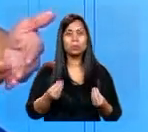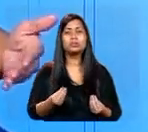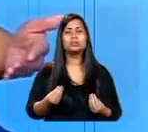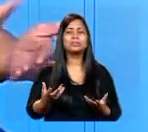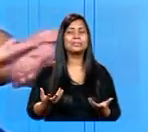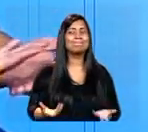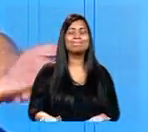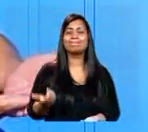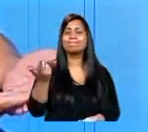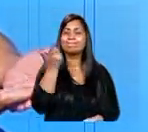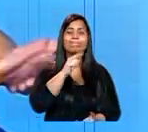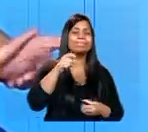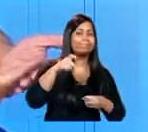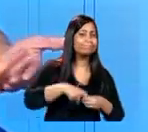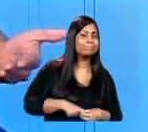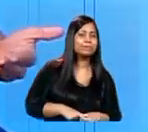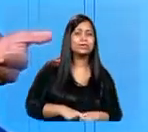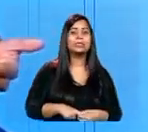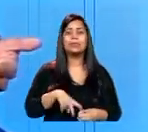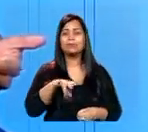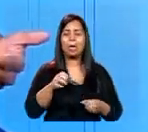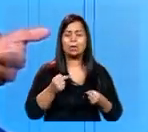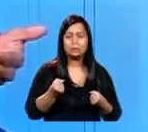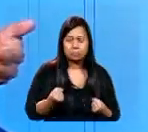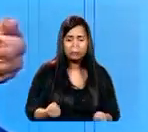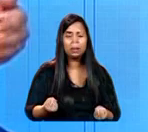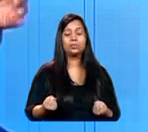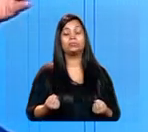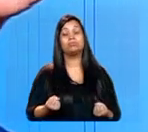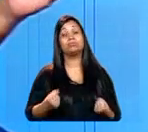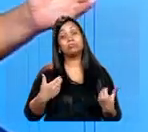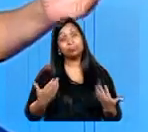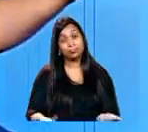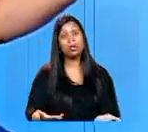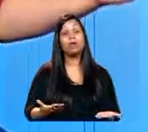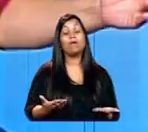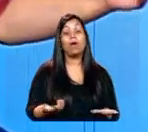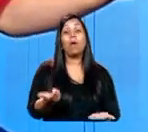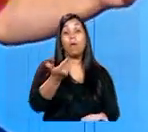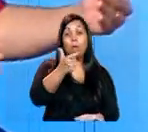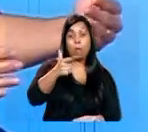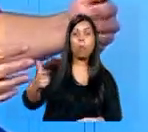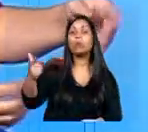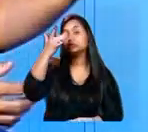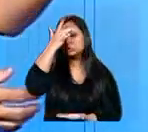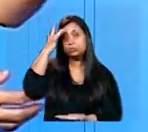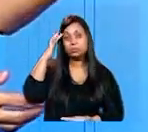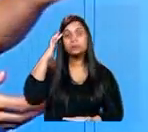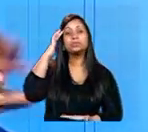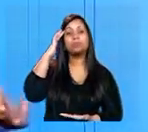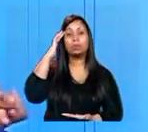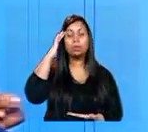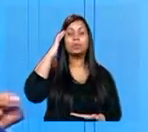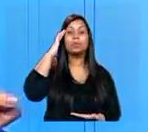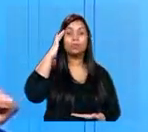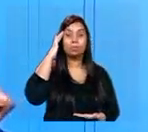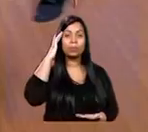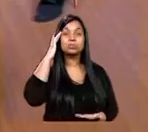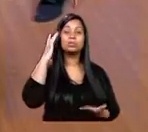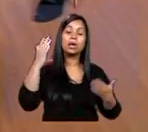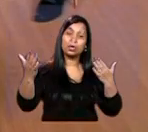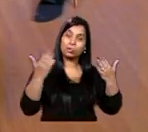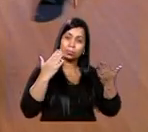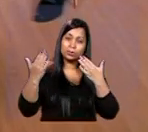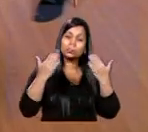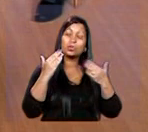essa situação é irreversível, que esse peso vai ficar. Aí a gente tem que ir entrando com os outros membros da equipe, que no caso, o Almir,